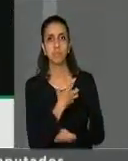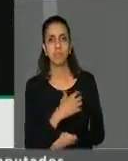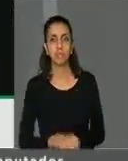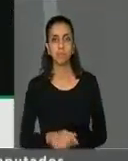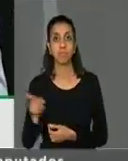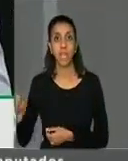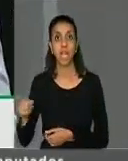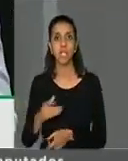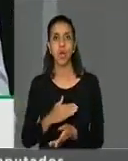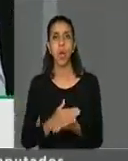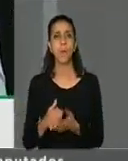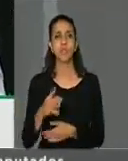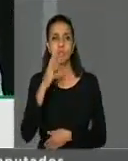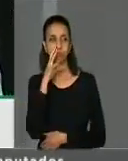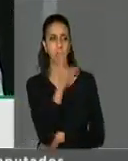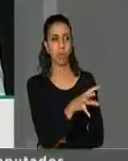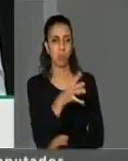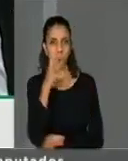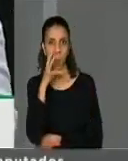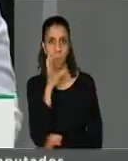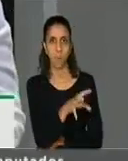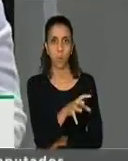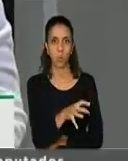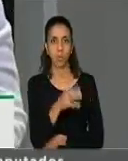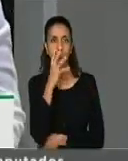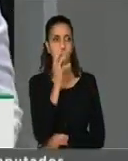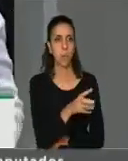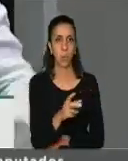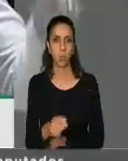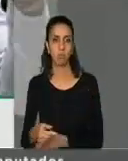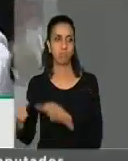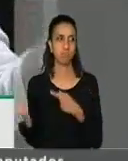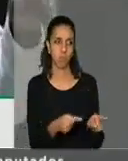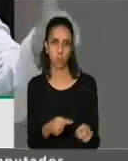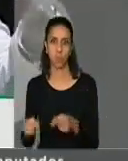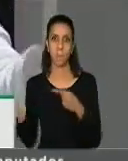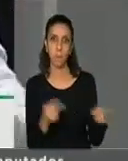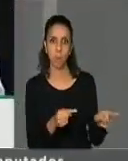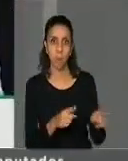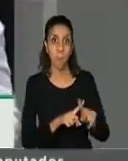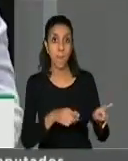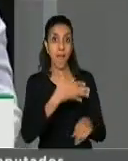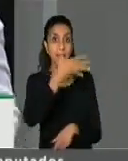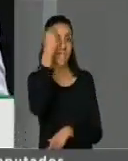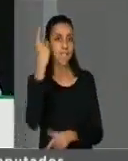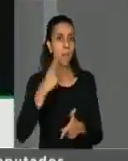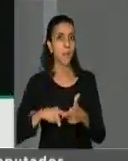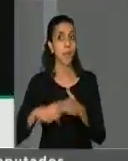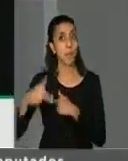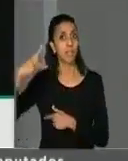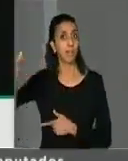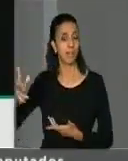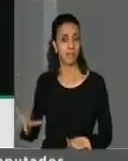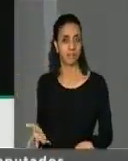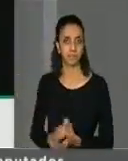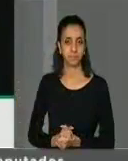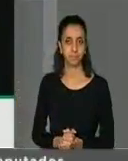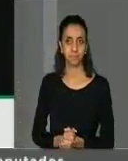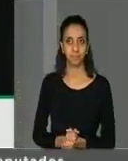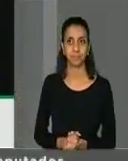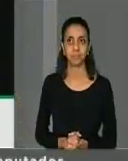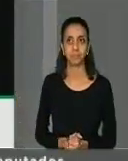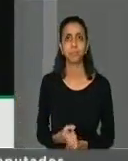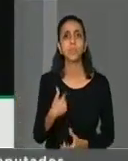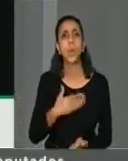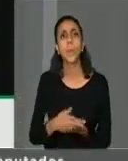Começaram a jogar pedras na vidraça dos outros, esquecendo das suas. Começo